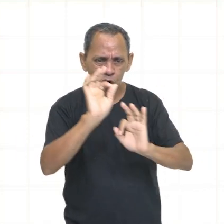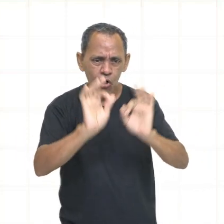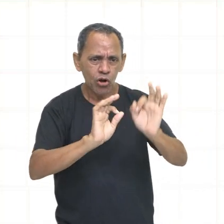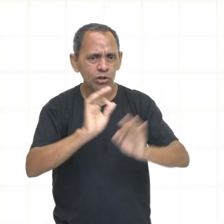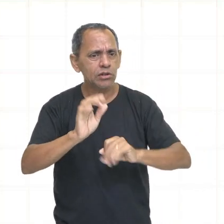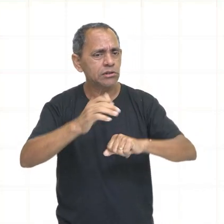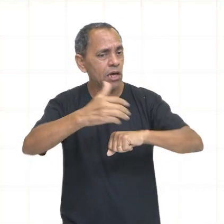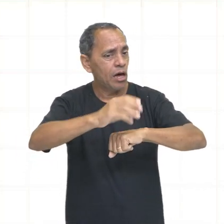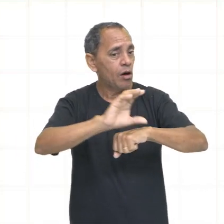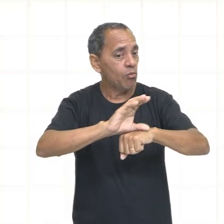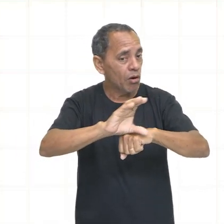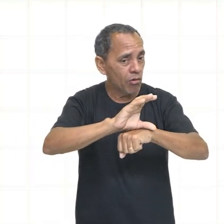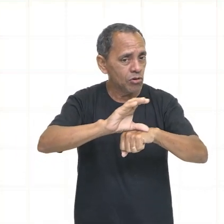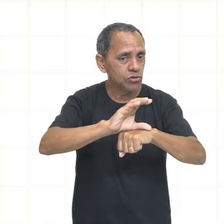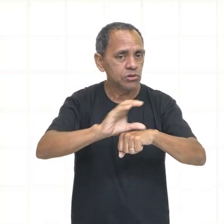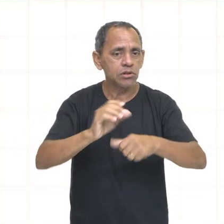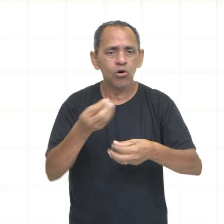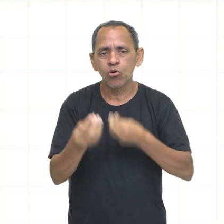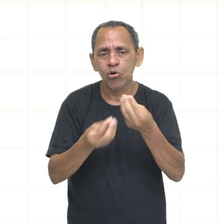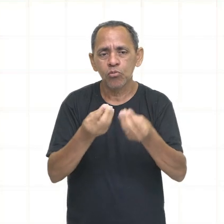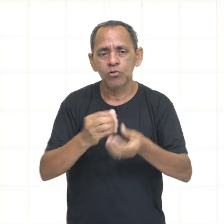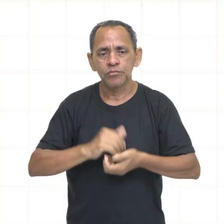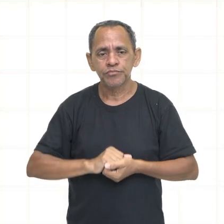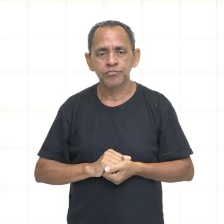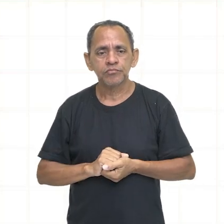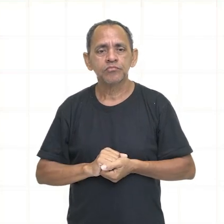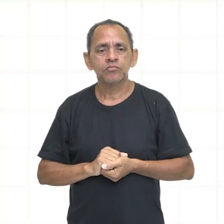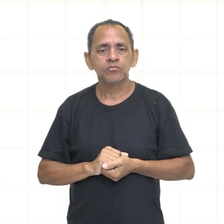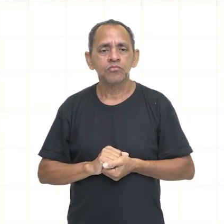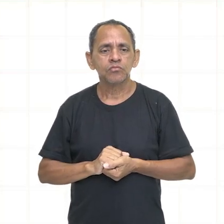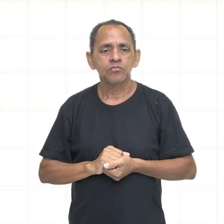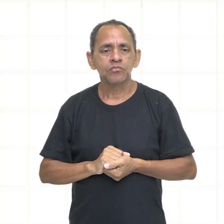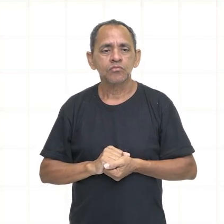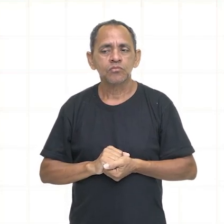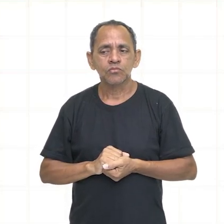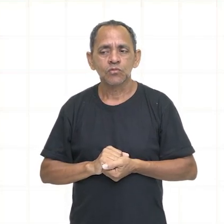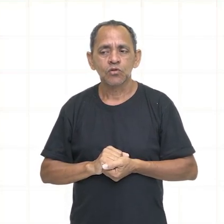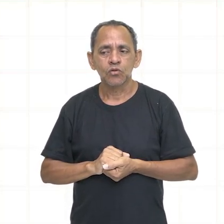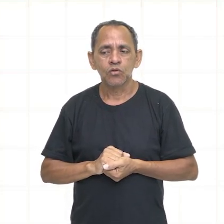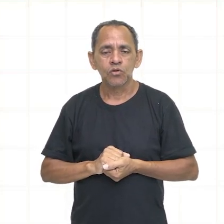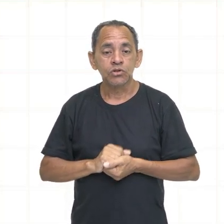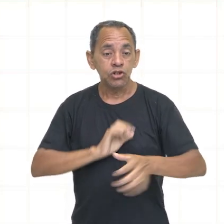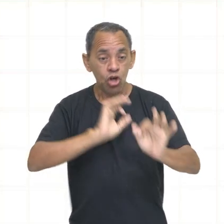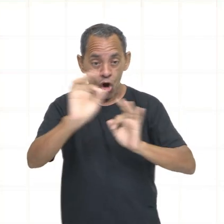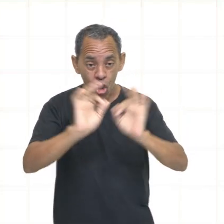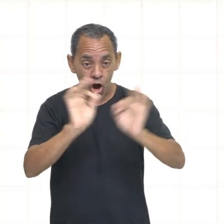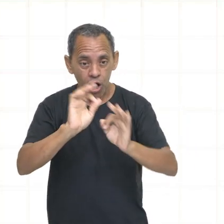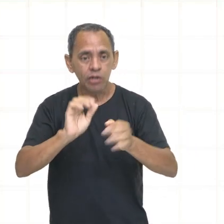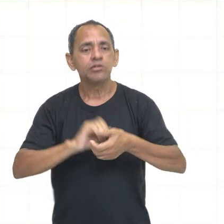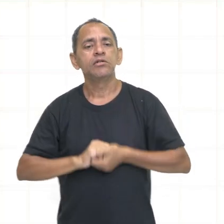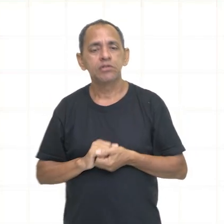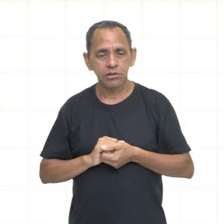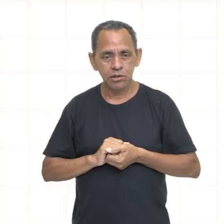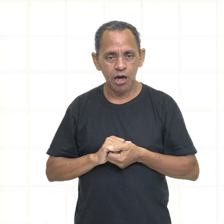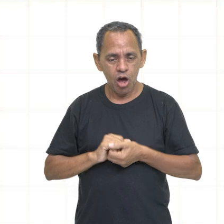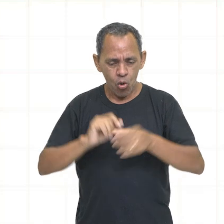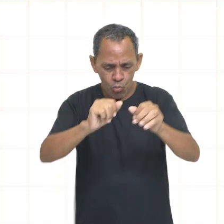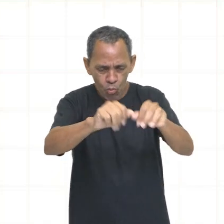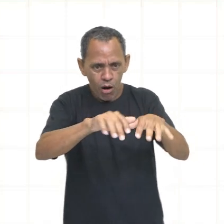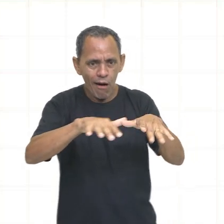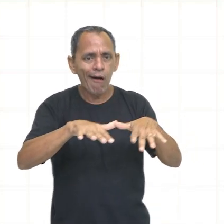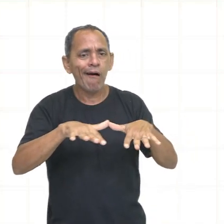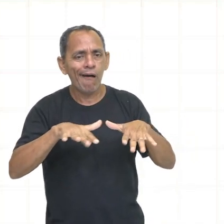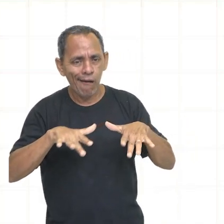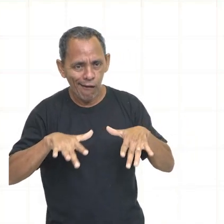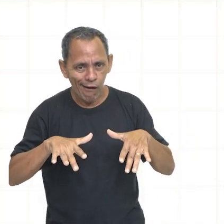e oficializar uma Constituição? Você convoca uma Assembleia Constituinte, você elabora